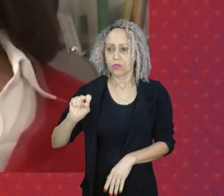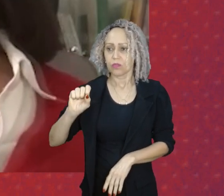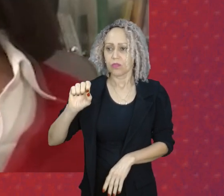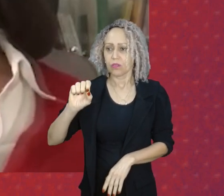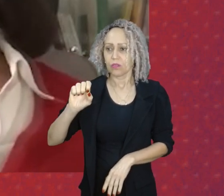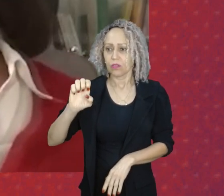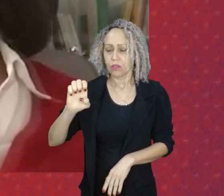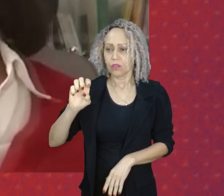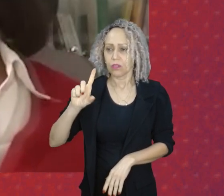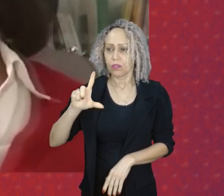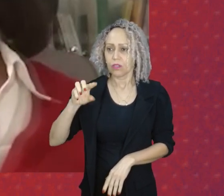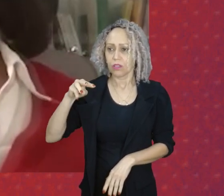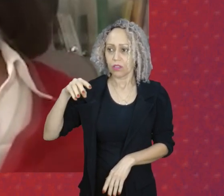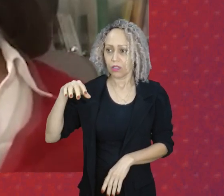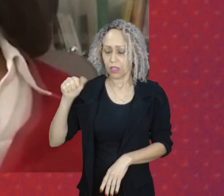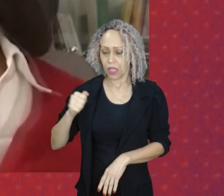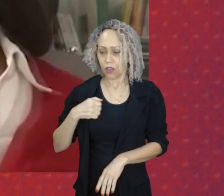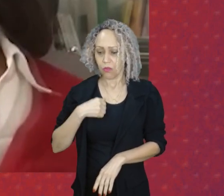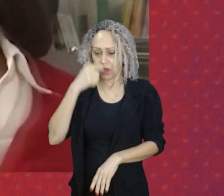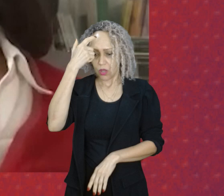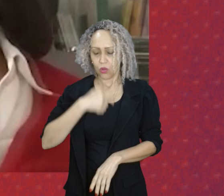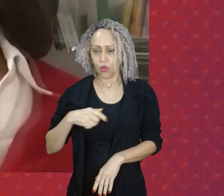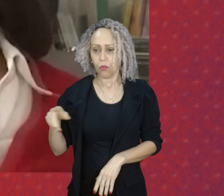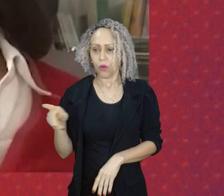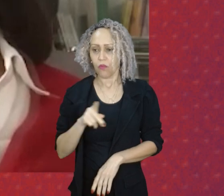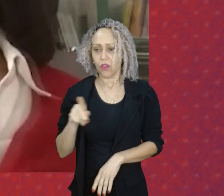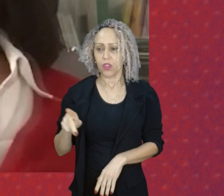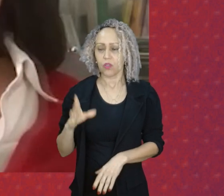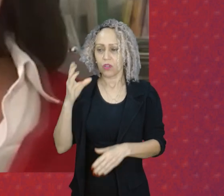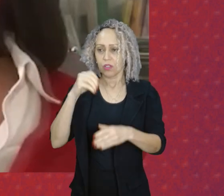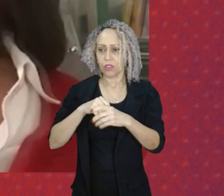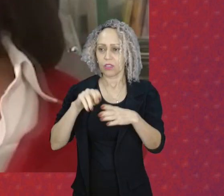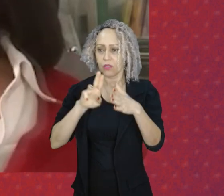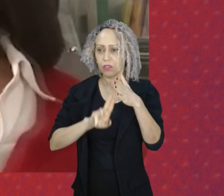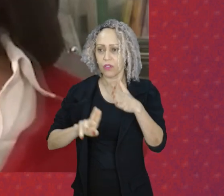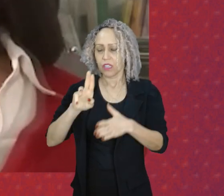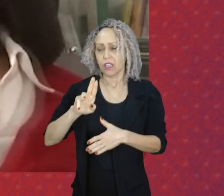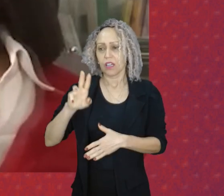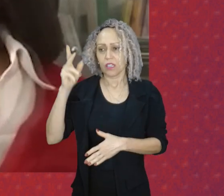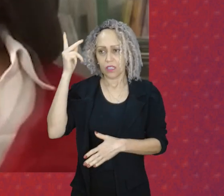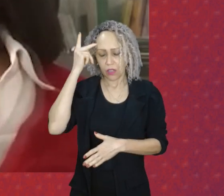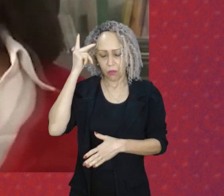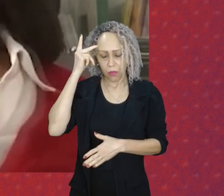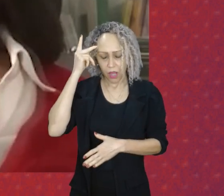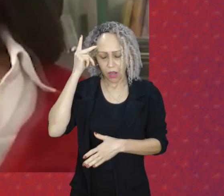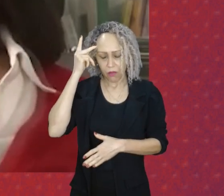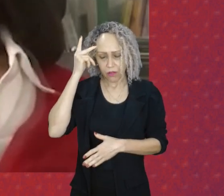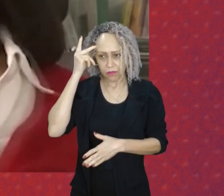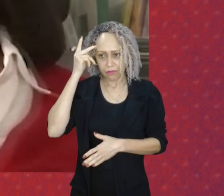sou professora universitária e sou de São Paulo,